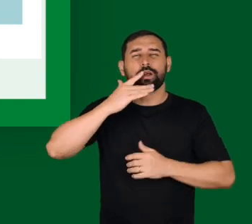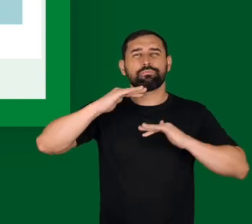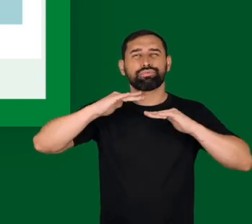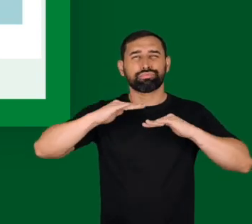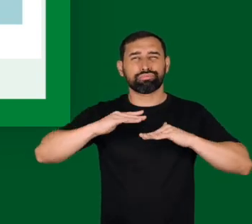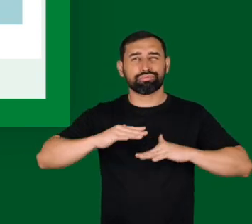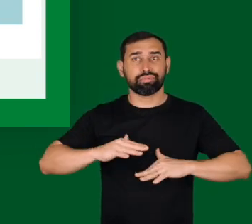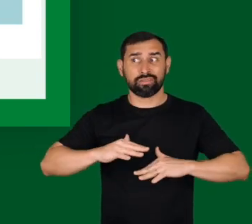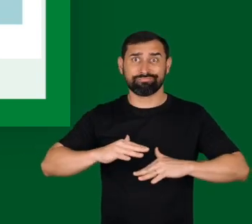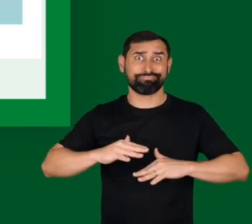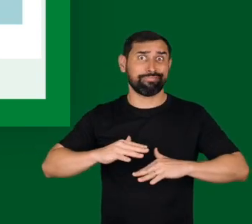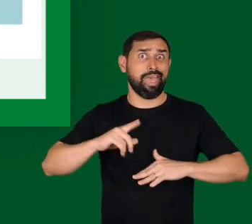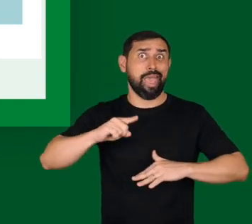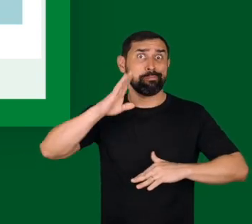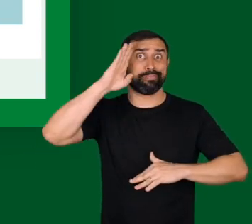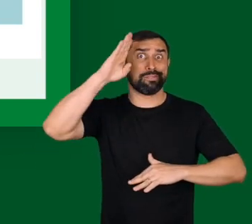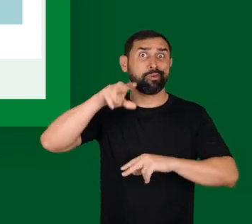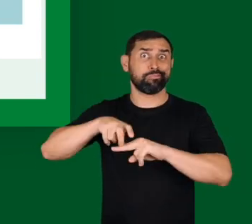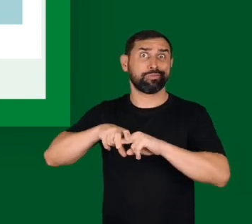causa de